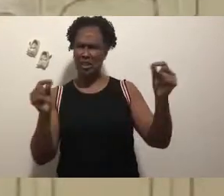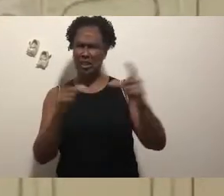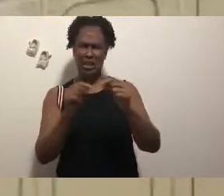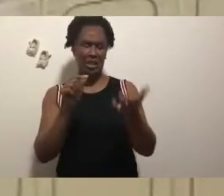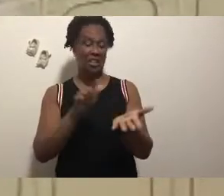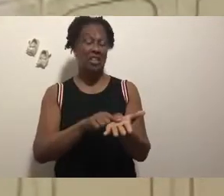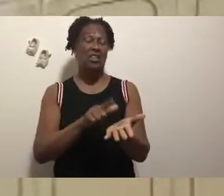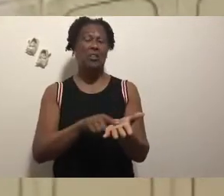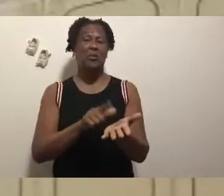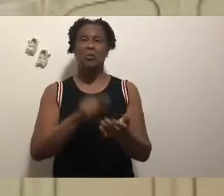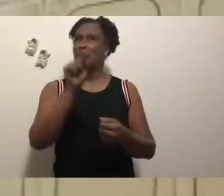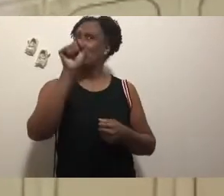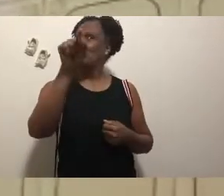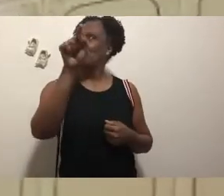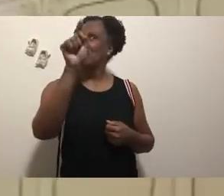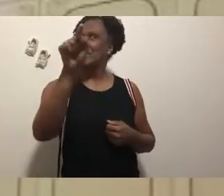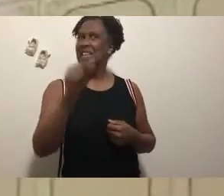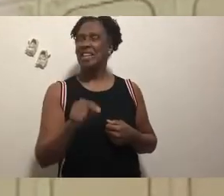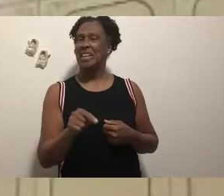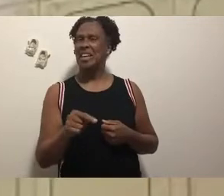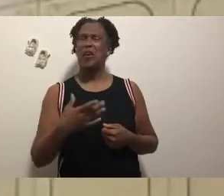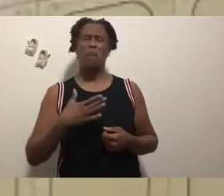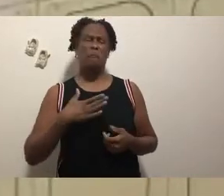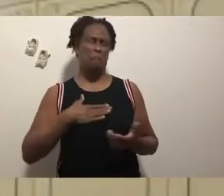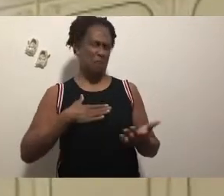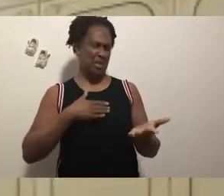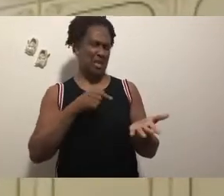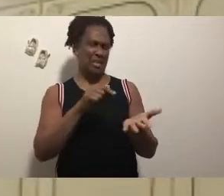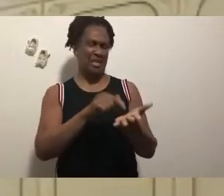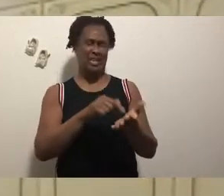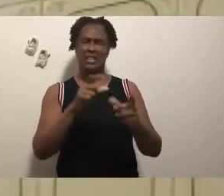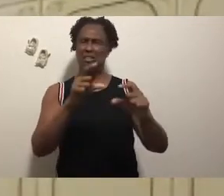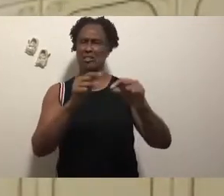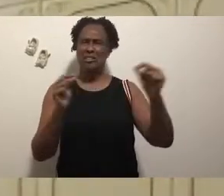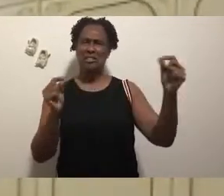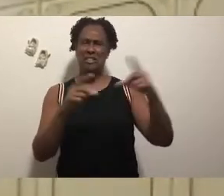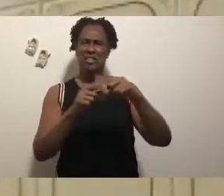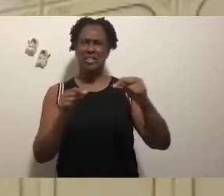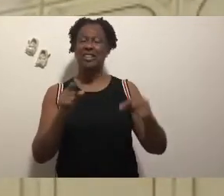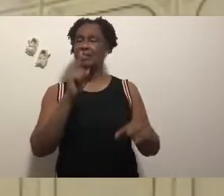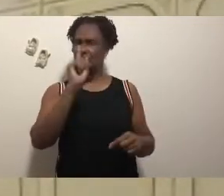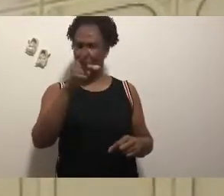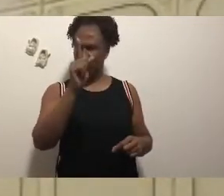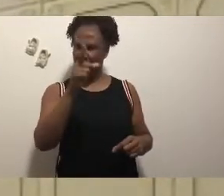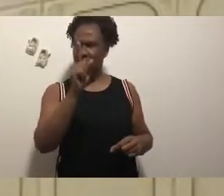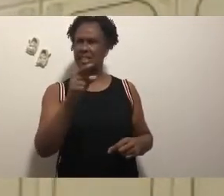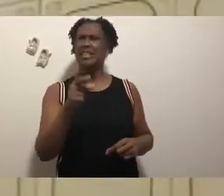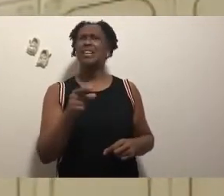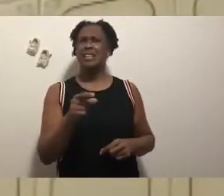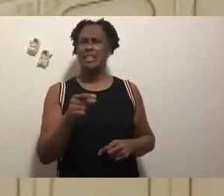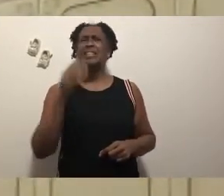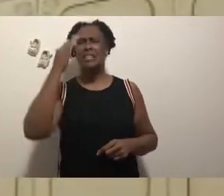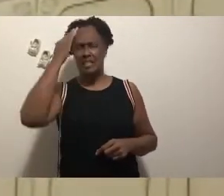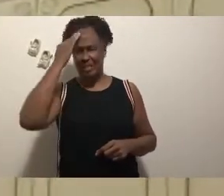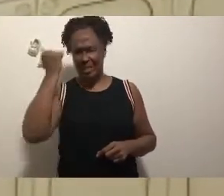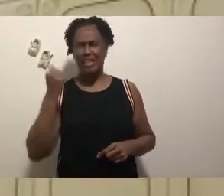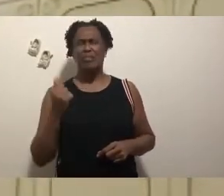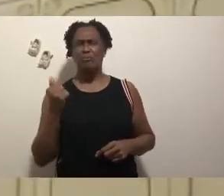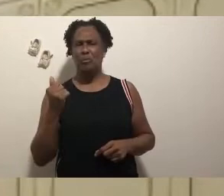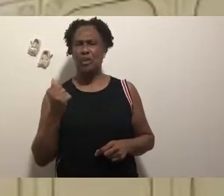Você é minha estrela e sabe bem o que faço por ti."